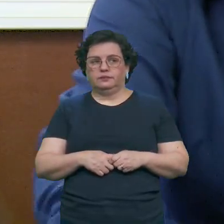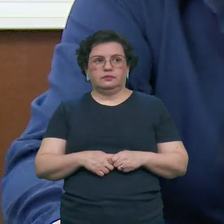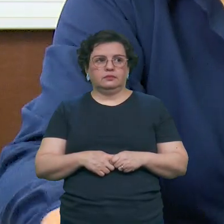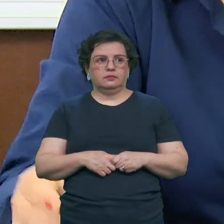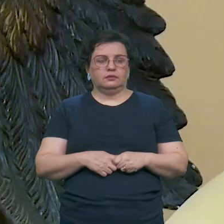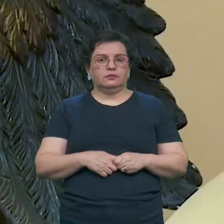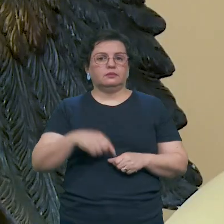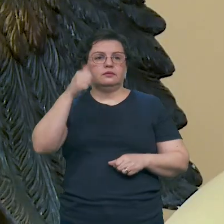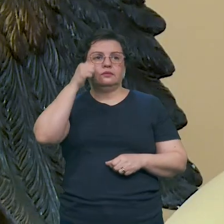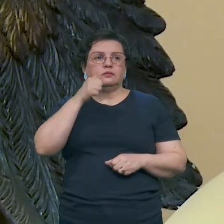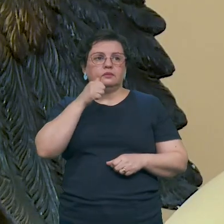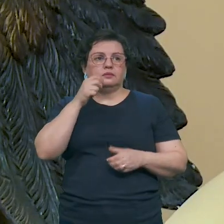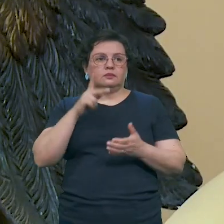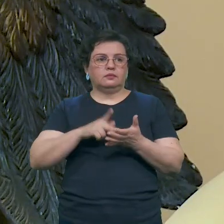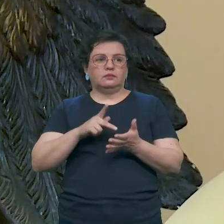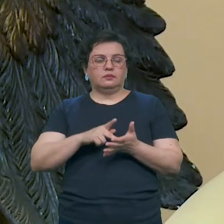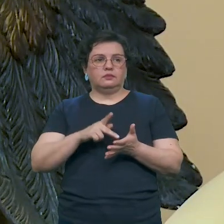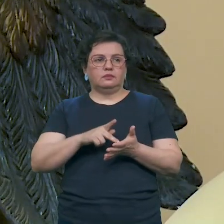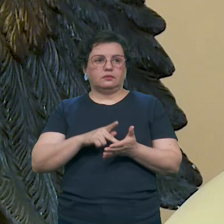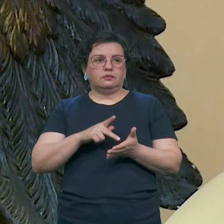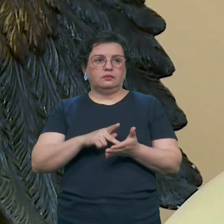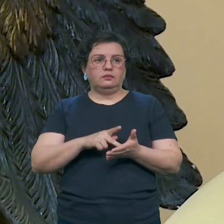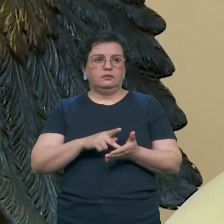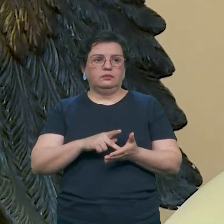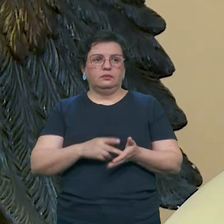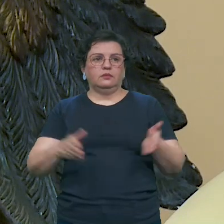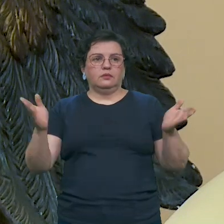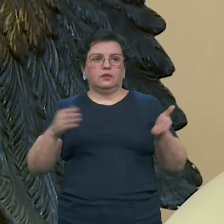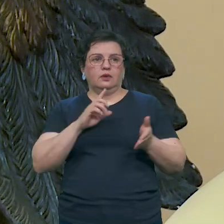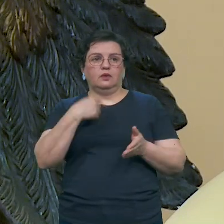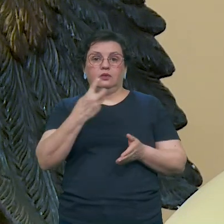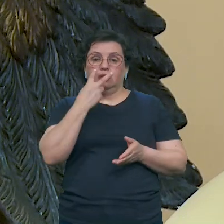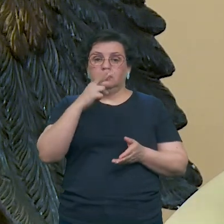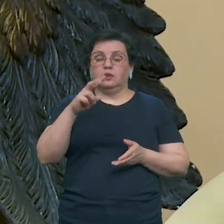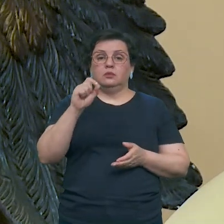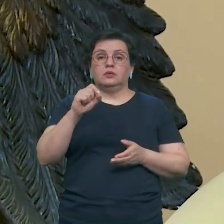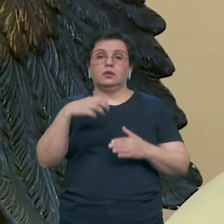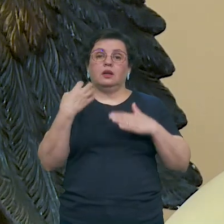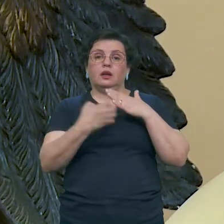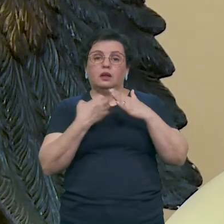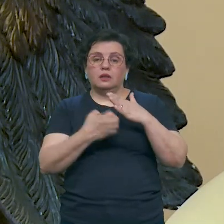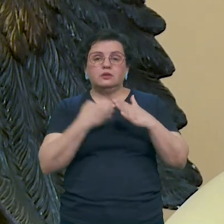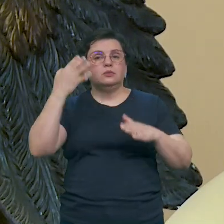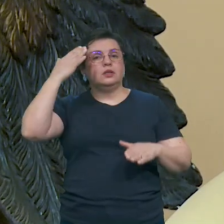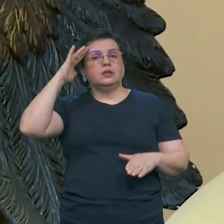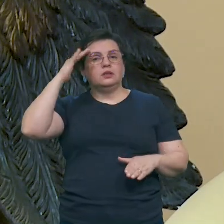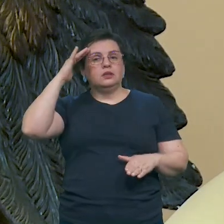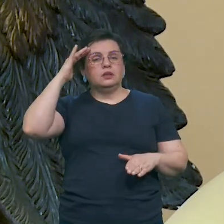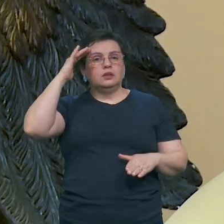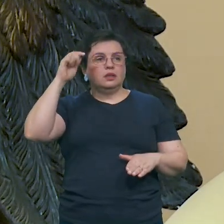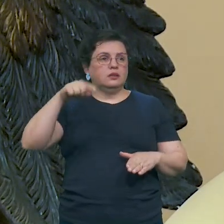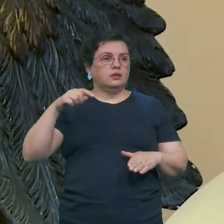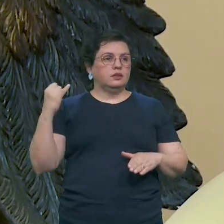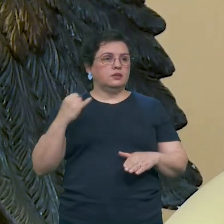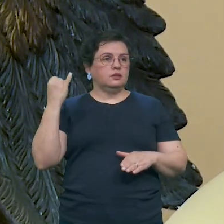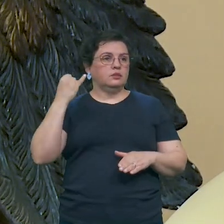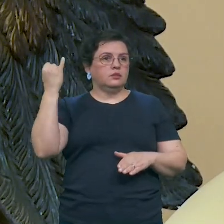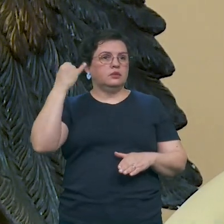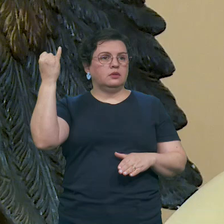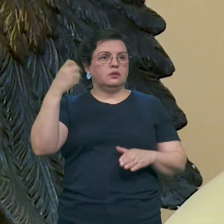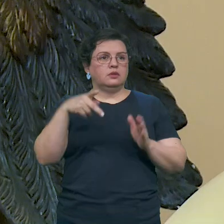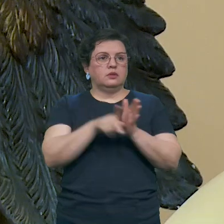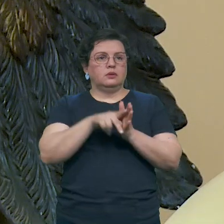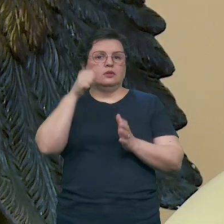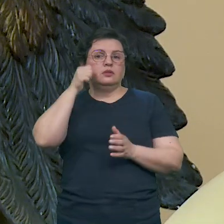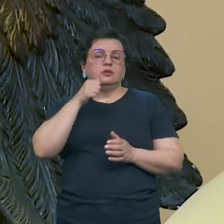A mulher realmente... Hoje a gente vê que as empresas entendem, né, essa valorização da mulher, a mulher